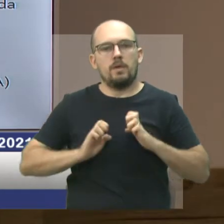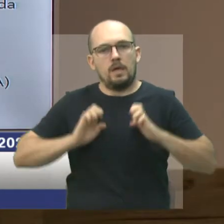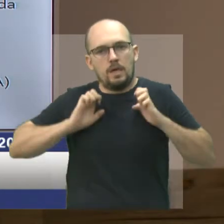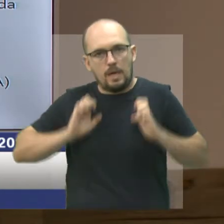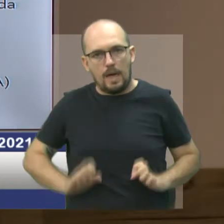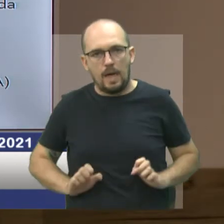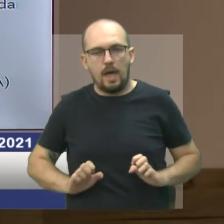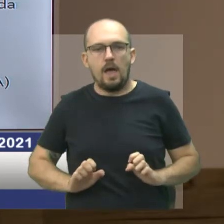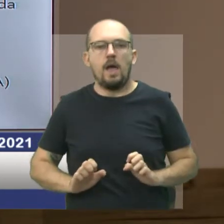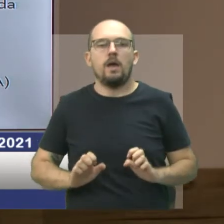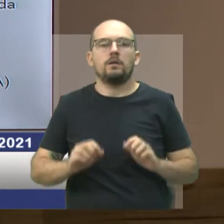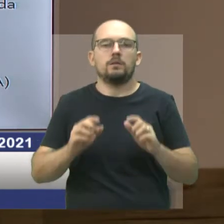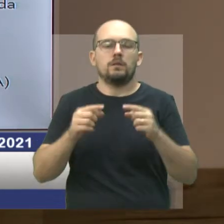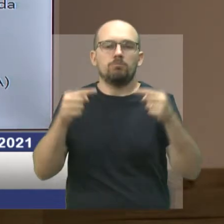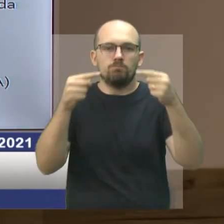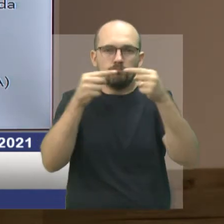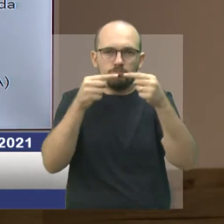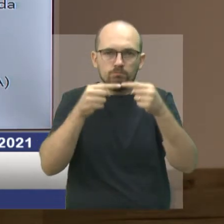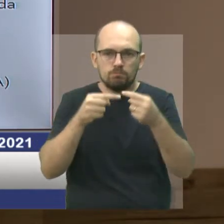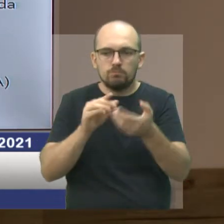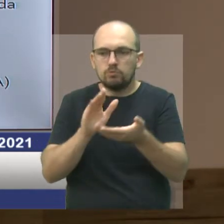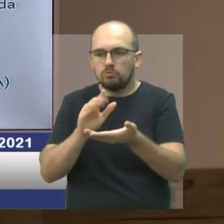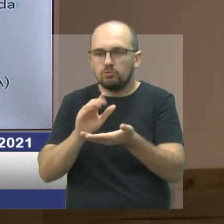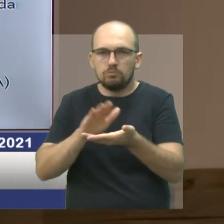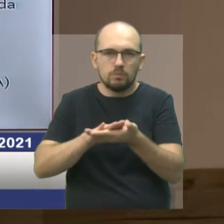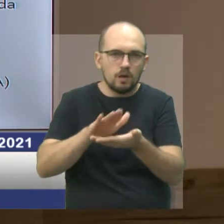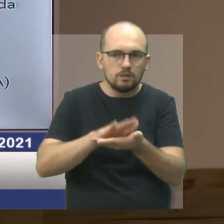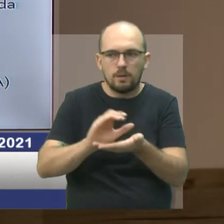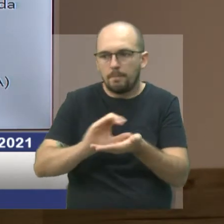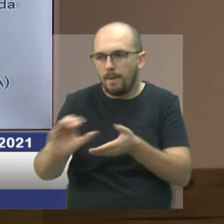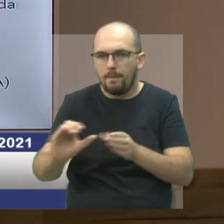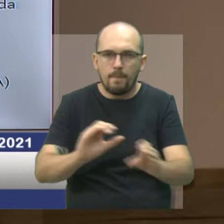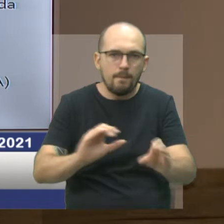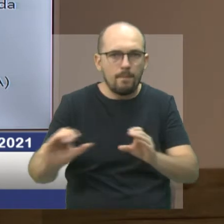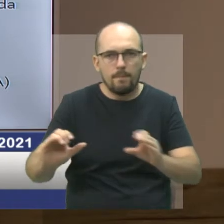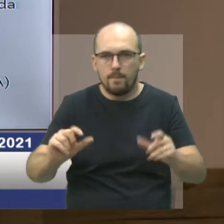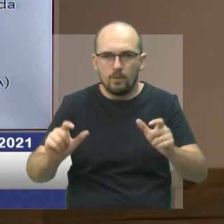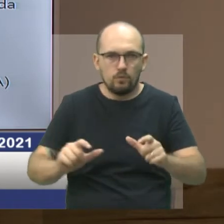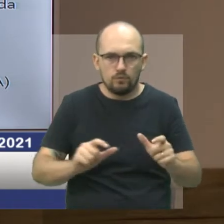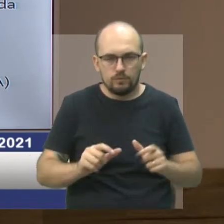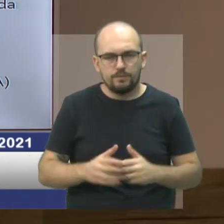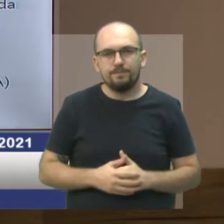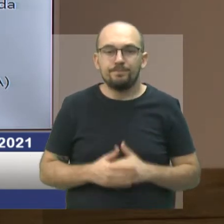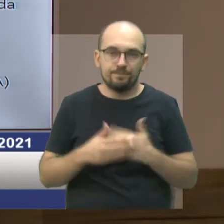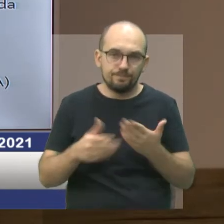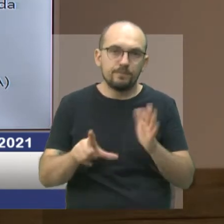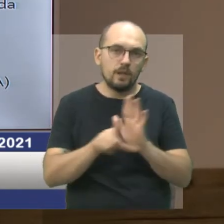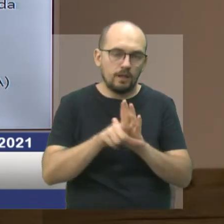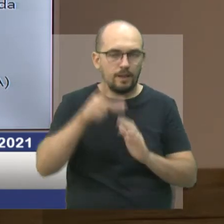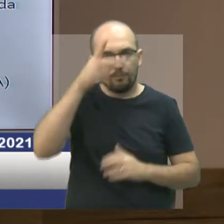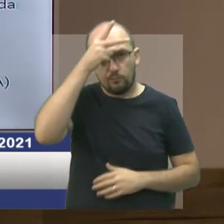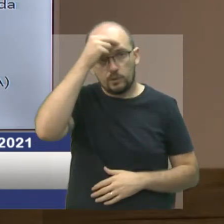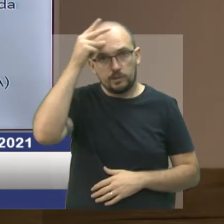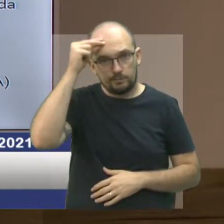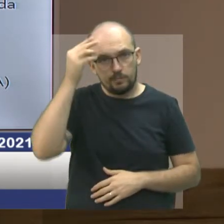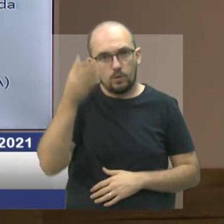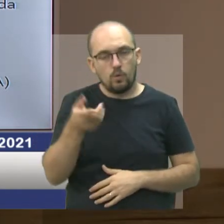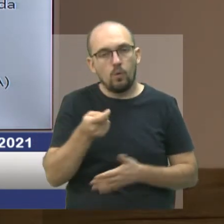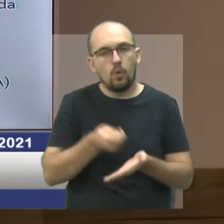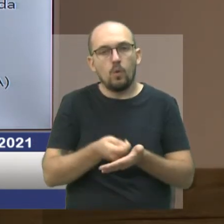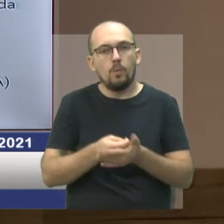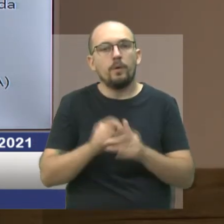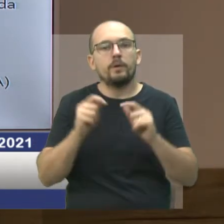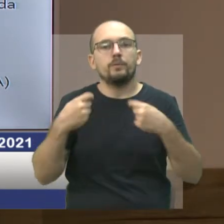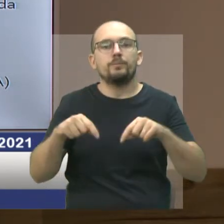utilização dos recursos públicos. Como se tratam, de leis municipais, todo o planejamento orçamentário deve ser encaminhado